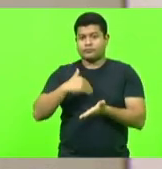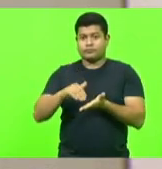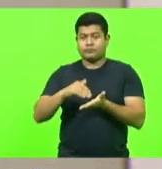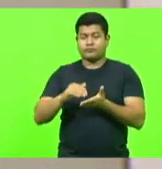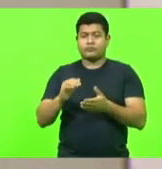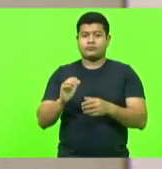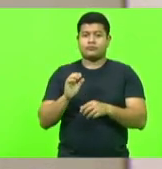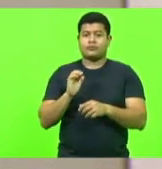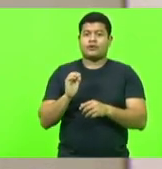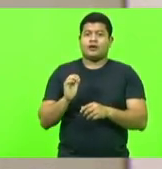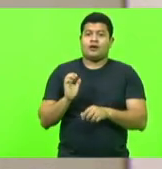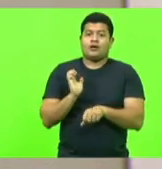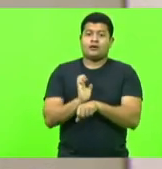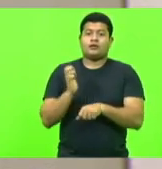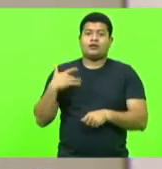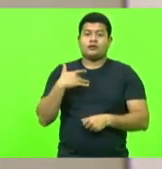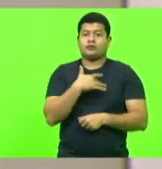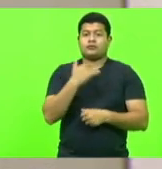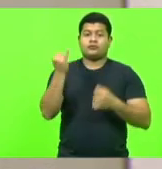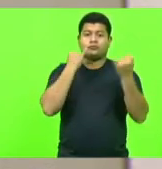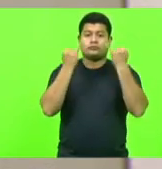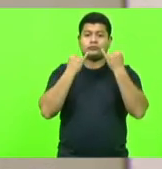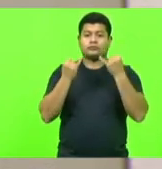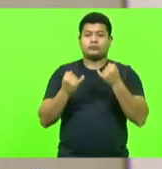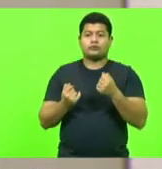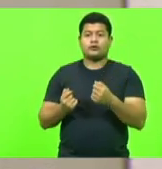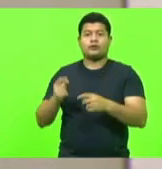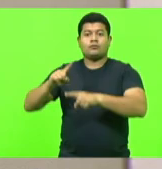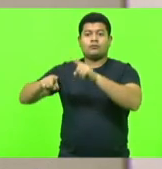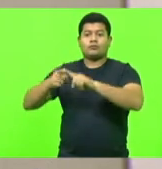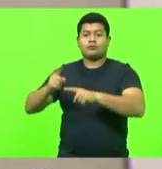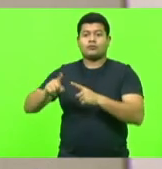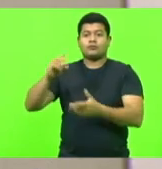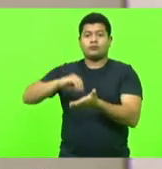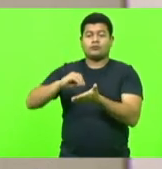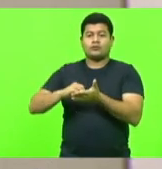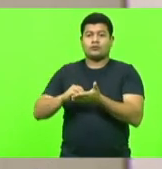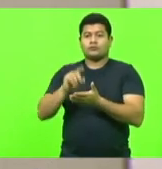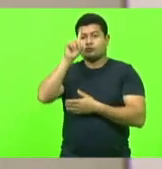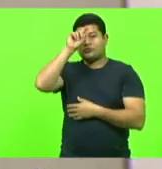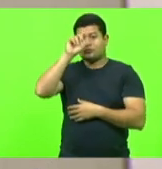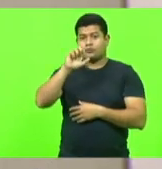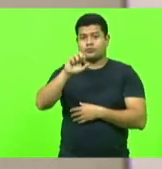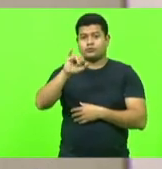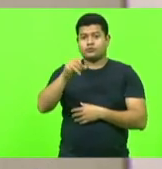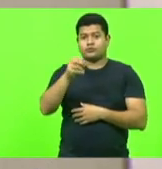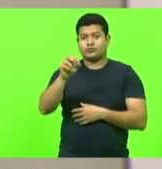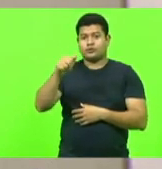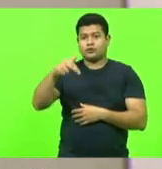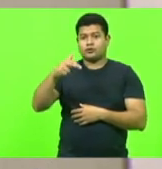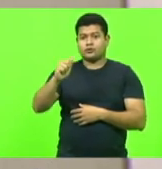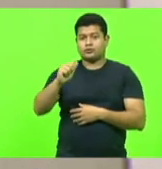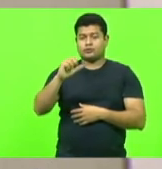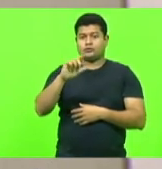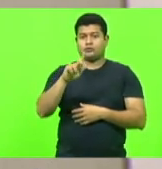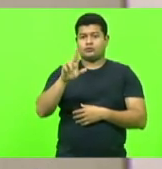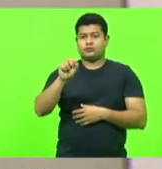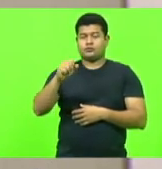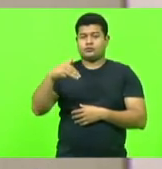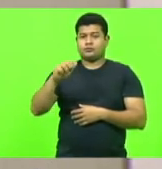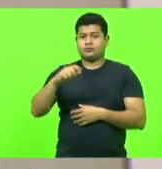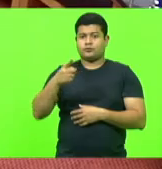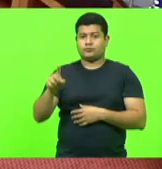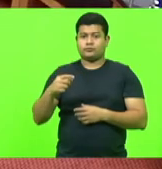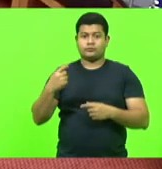Saúde informações acerca de insumos faltantes no Hospital Infantil Joana de Gusmão, em discussão. Não havendo quem queira discutir,